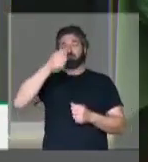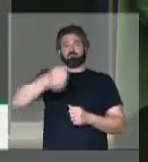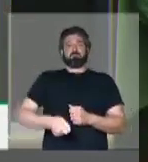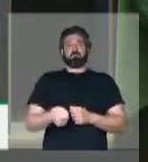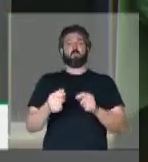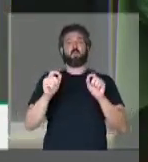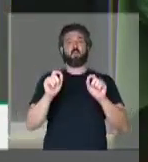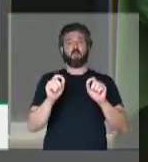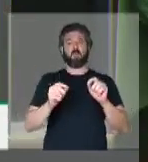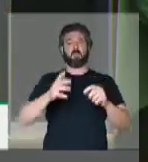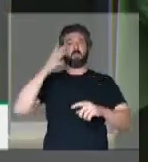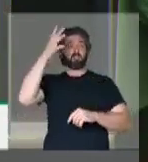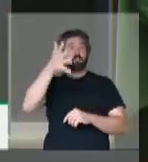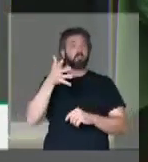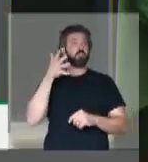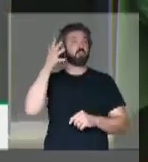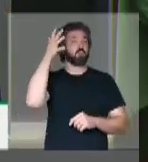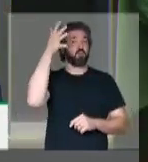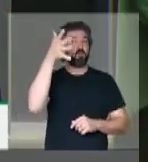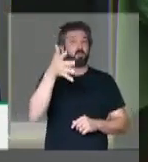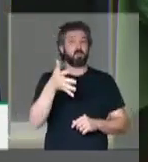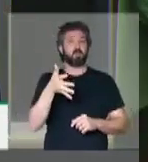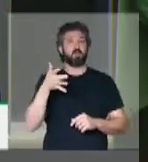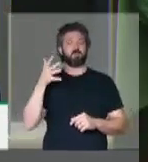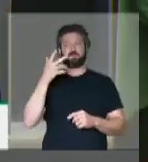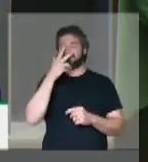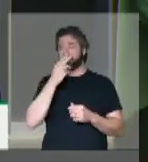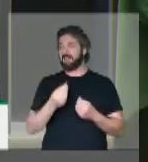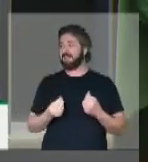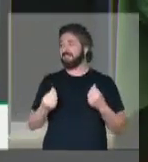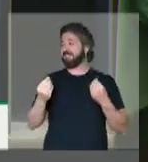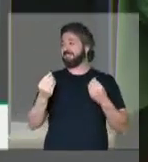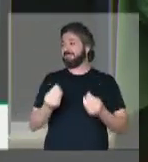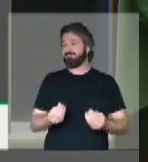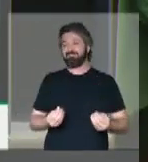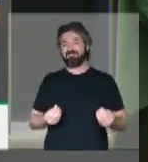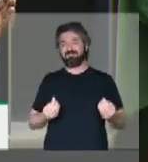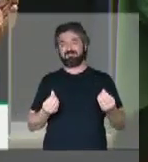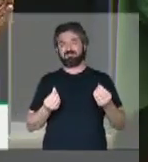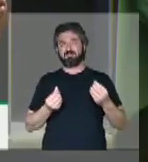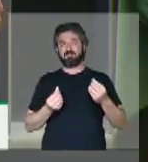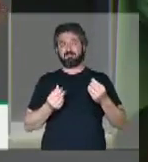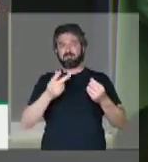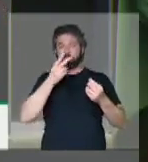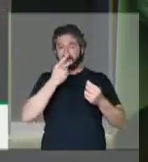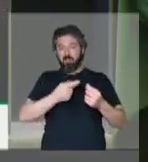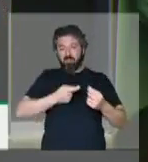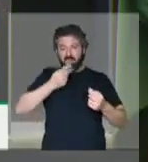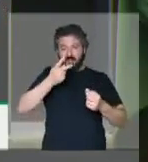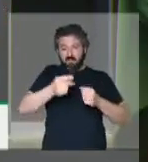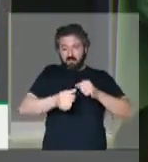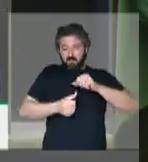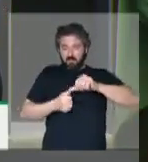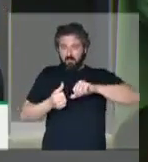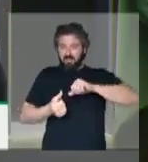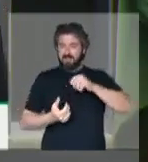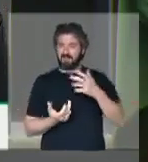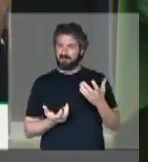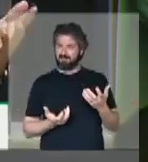contundente os discursos um tanto quanto mudados,